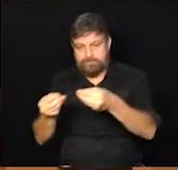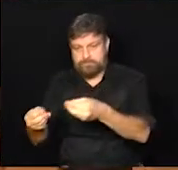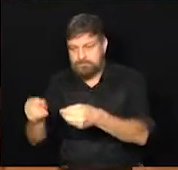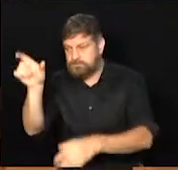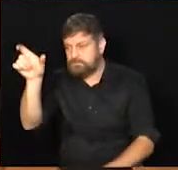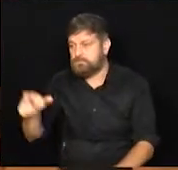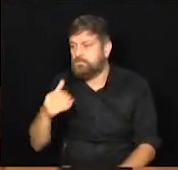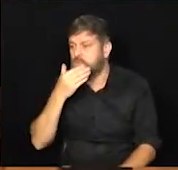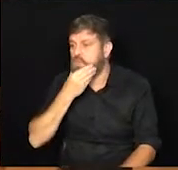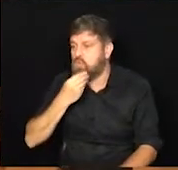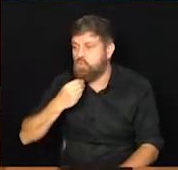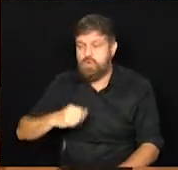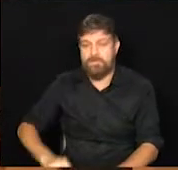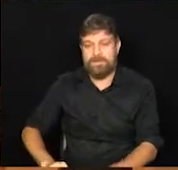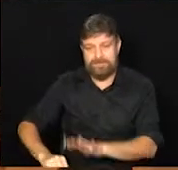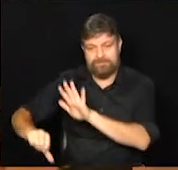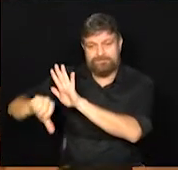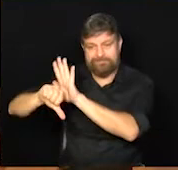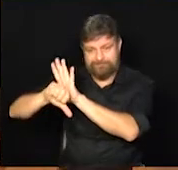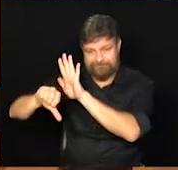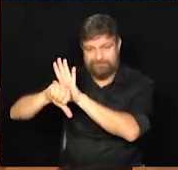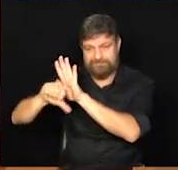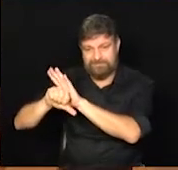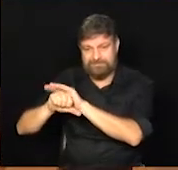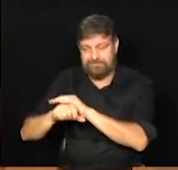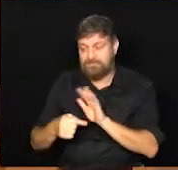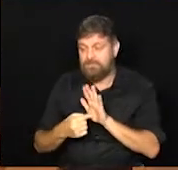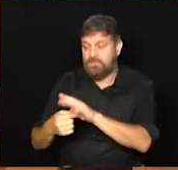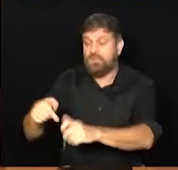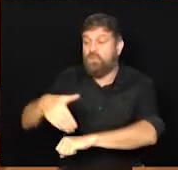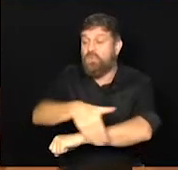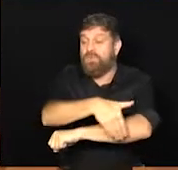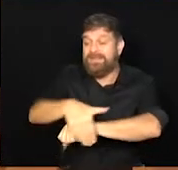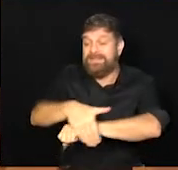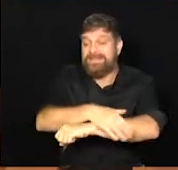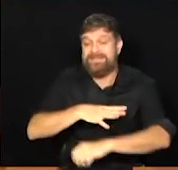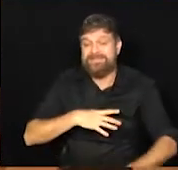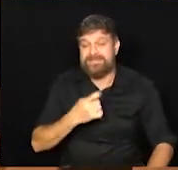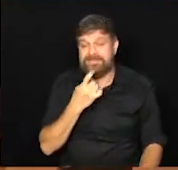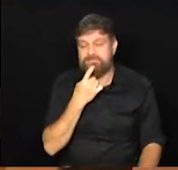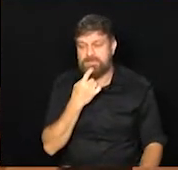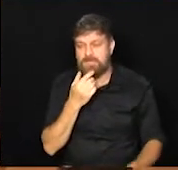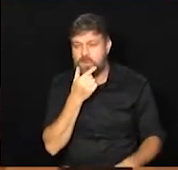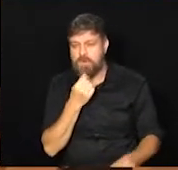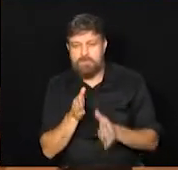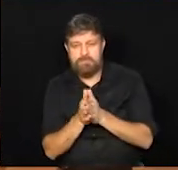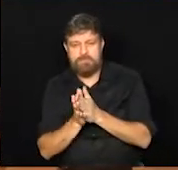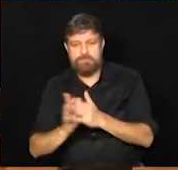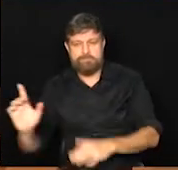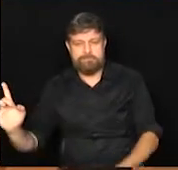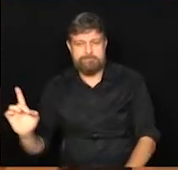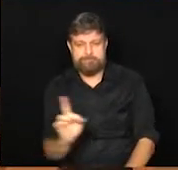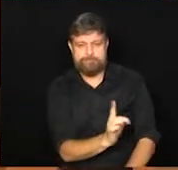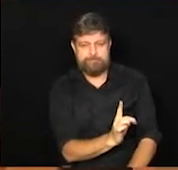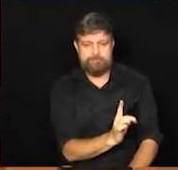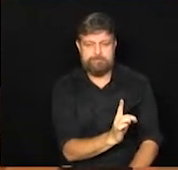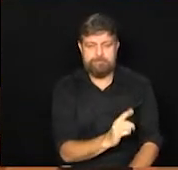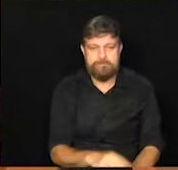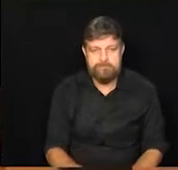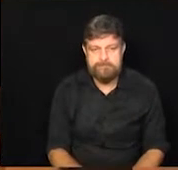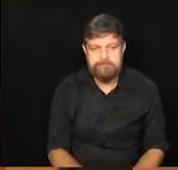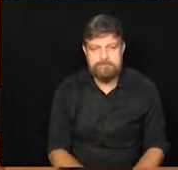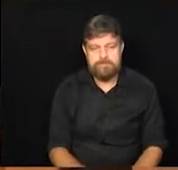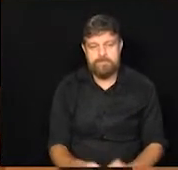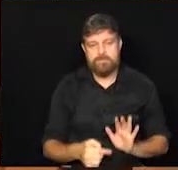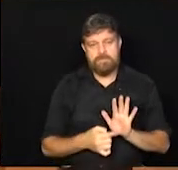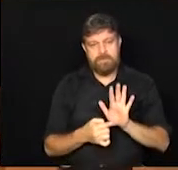violência o endereço dela em Campinas. Né? Então, isso